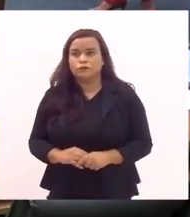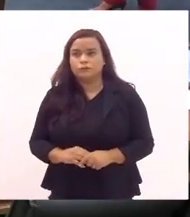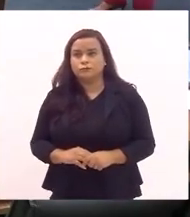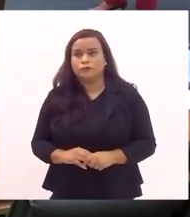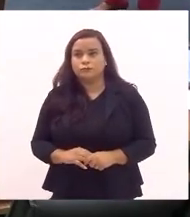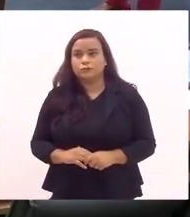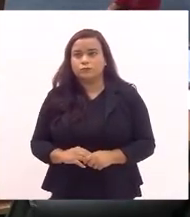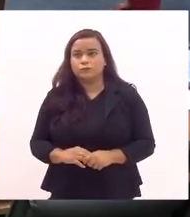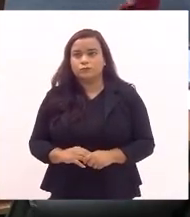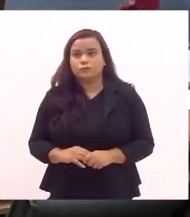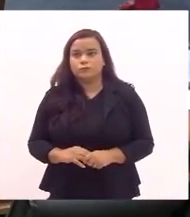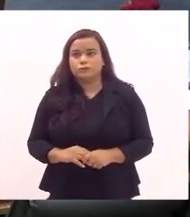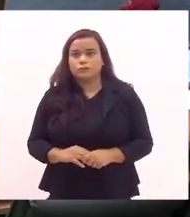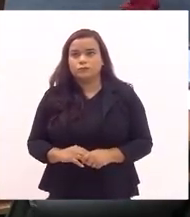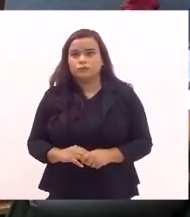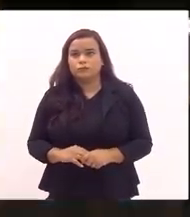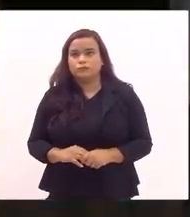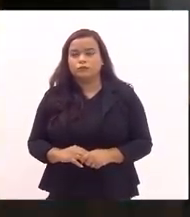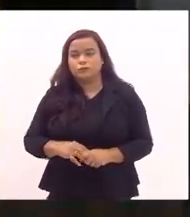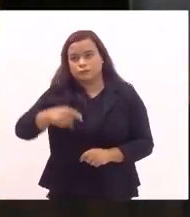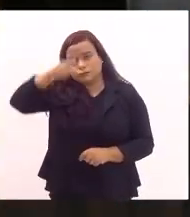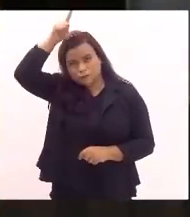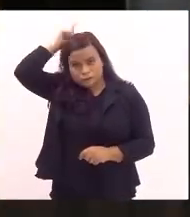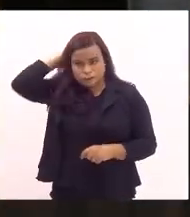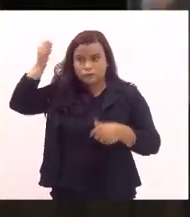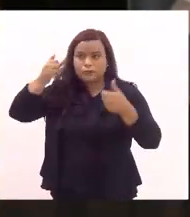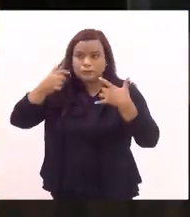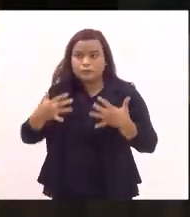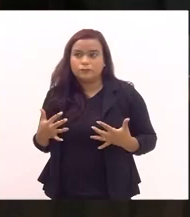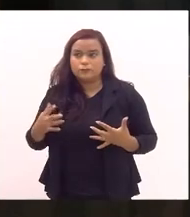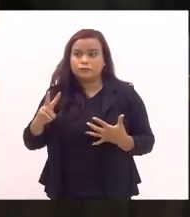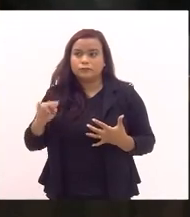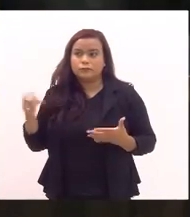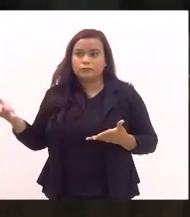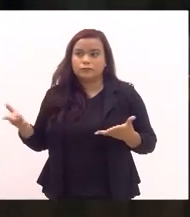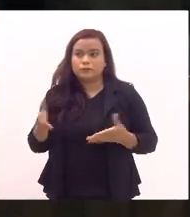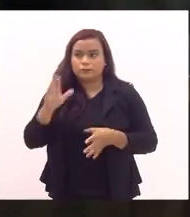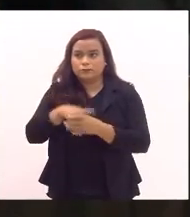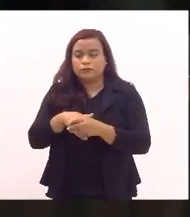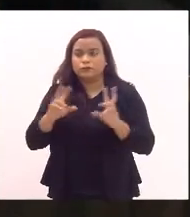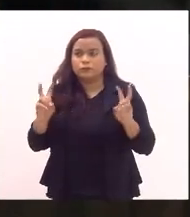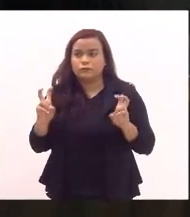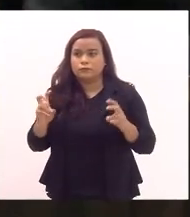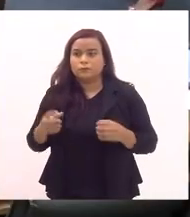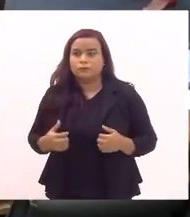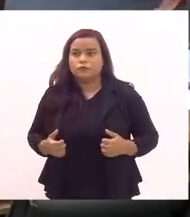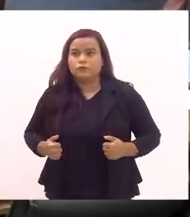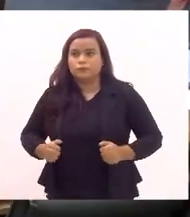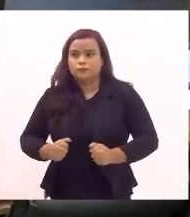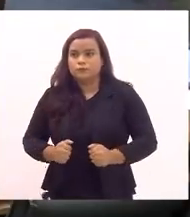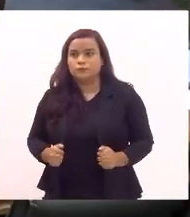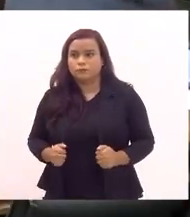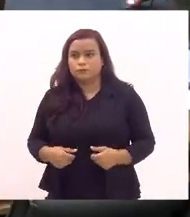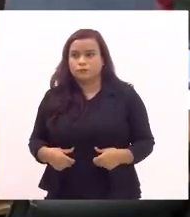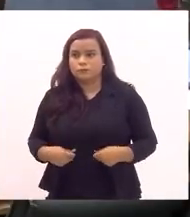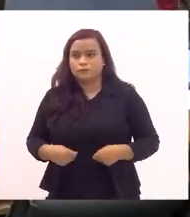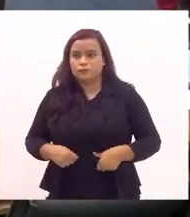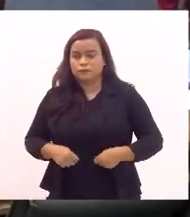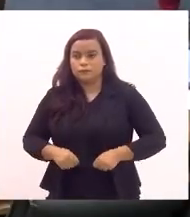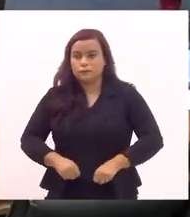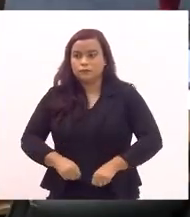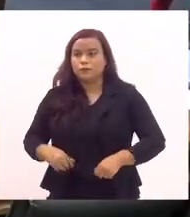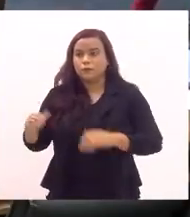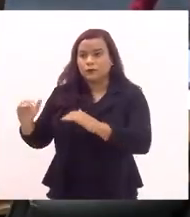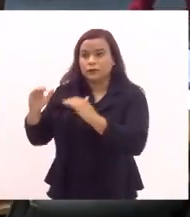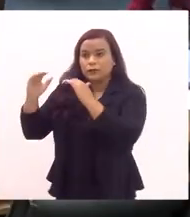um dos Paulo o Deputado Luiz vai fazer declaração de voto vossa excelência quando